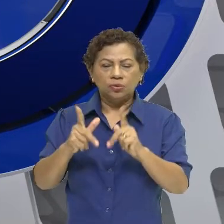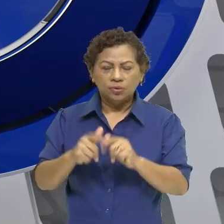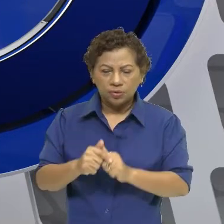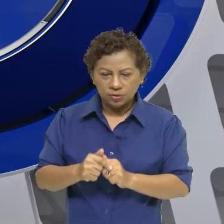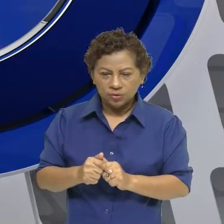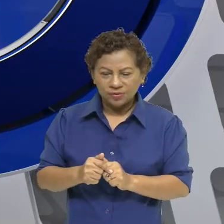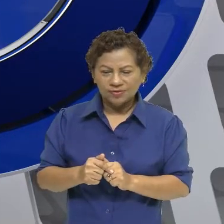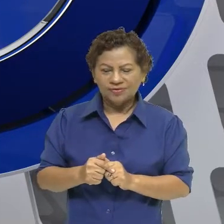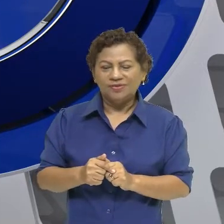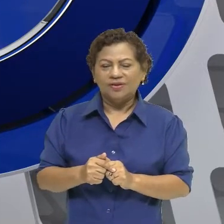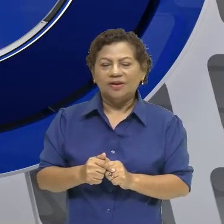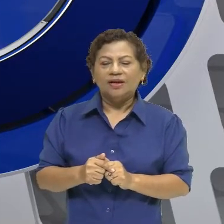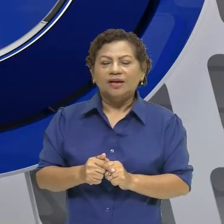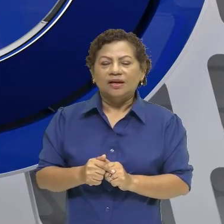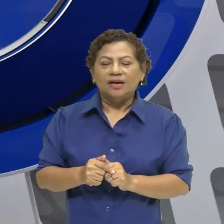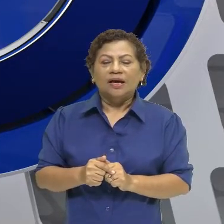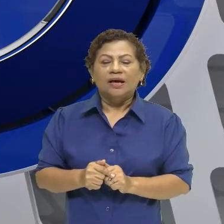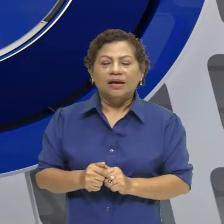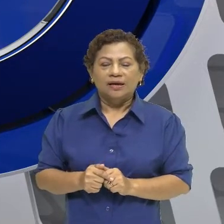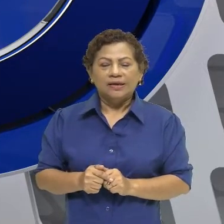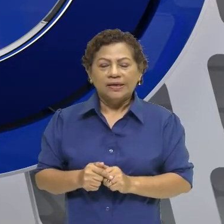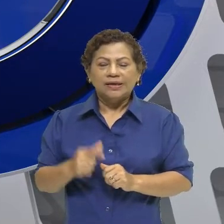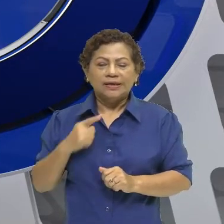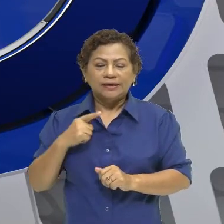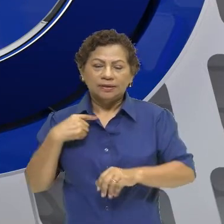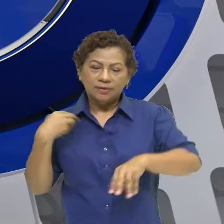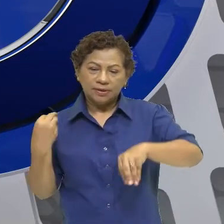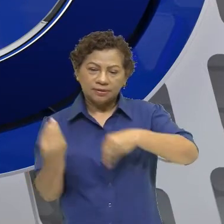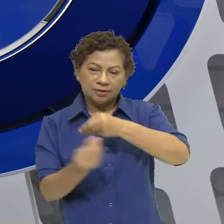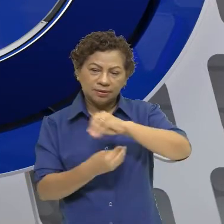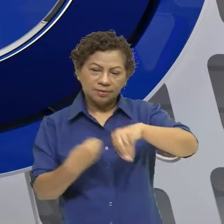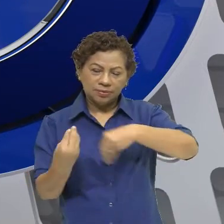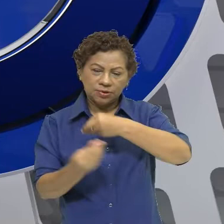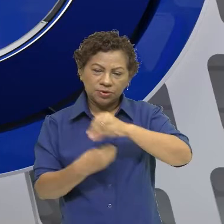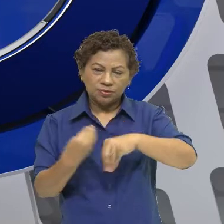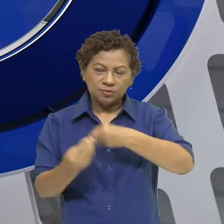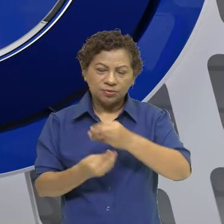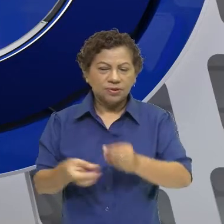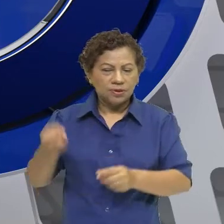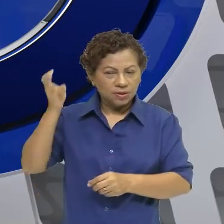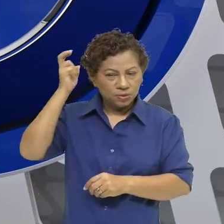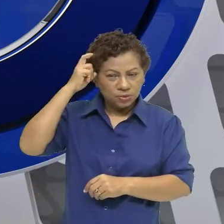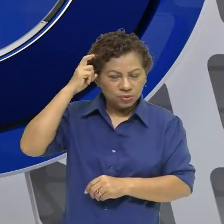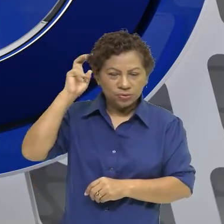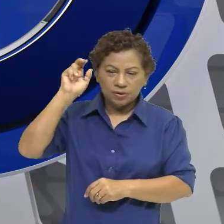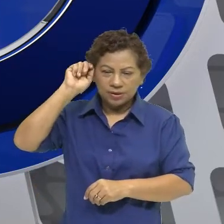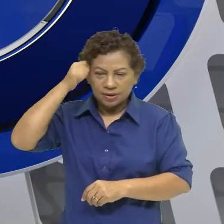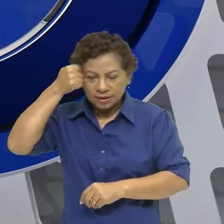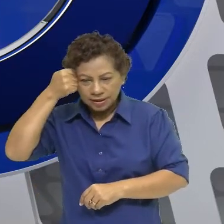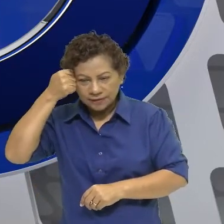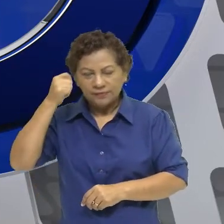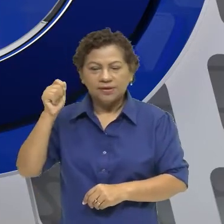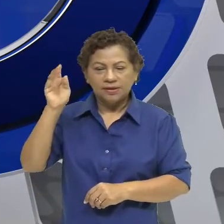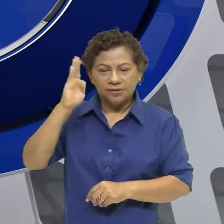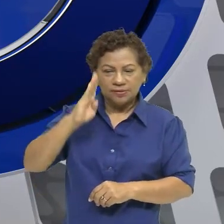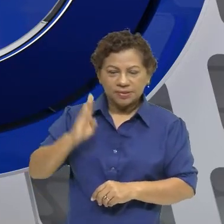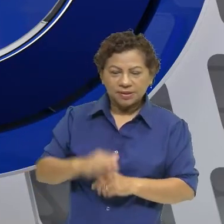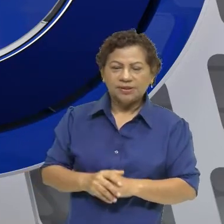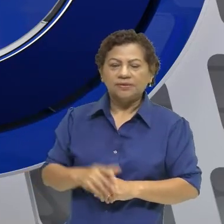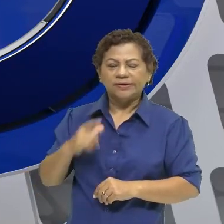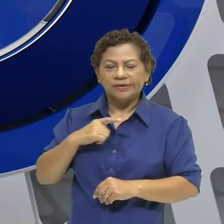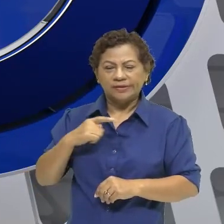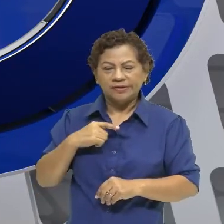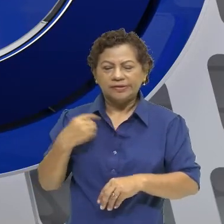são resultados dessa grande mistura das nossas culturas. A gente teve influência indígena, a gente teve